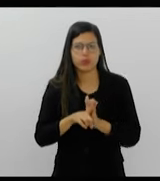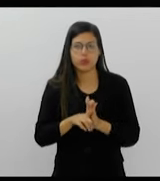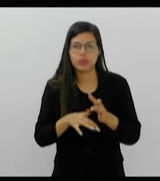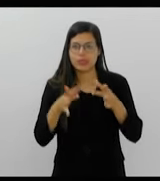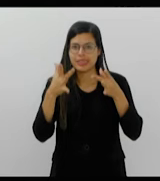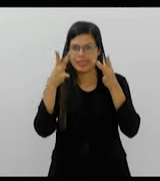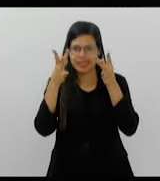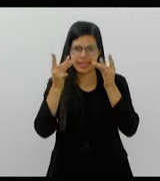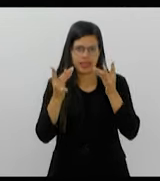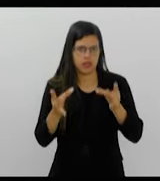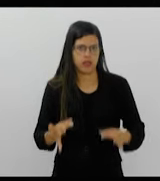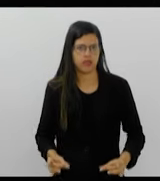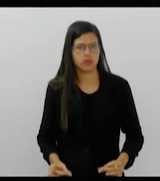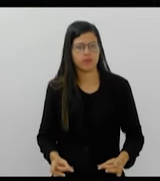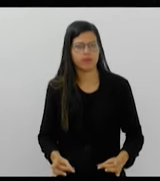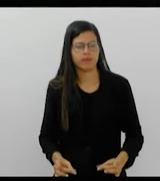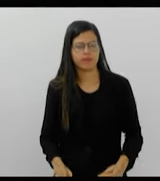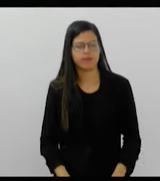pormenorizado,